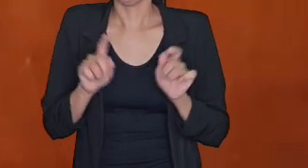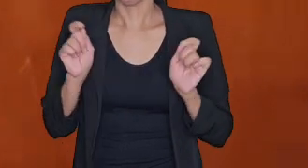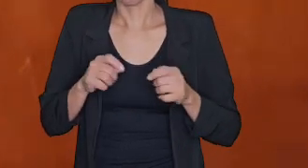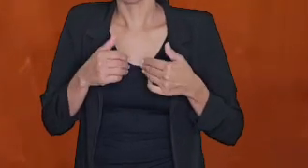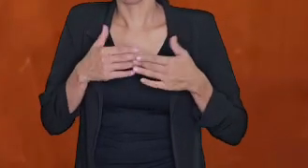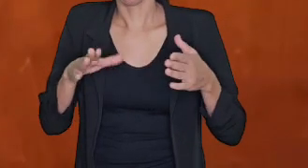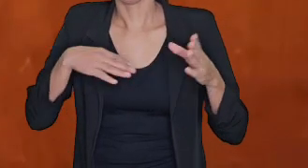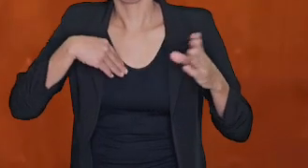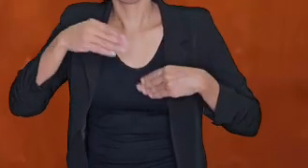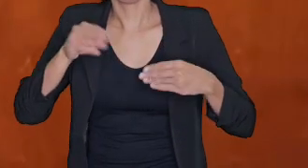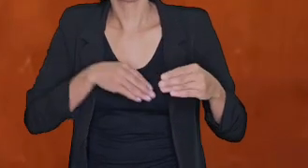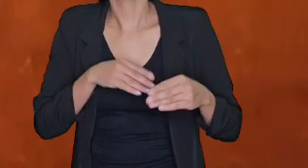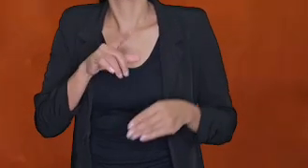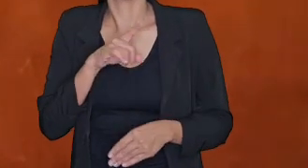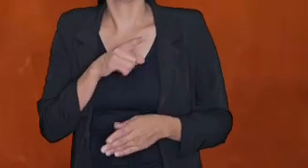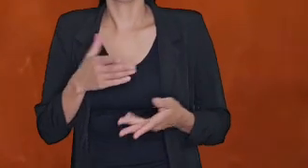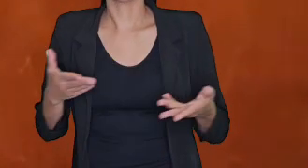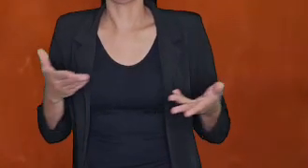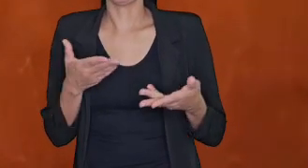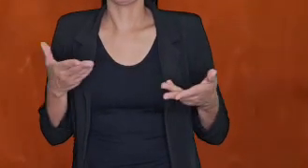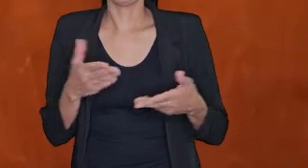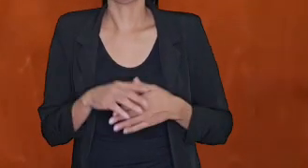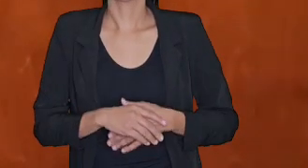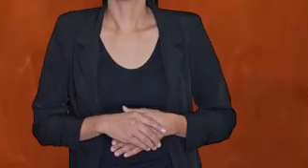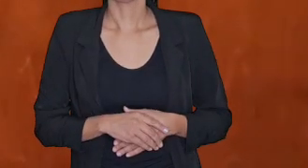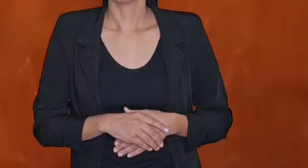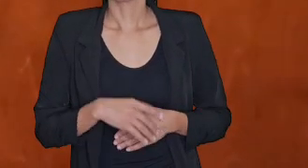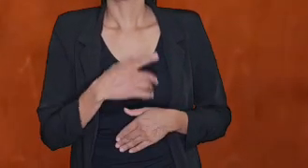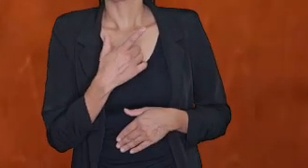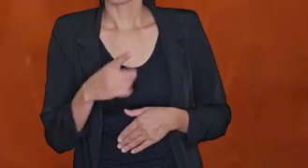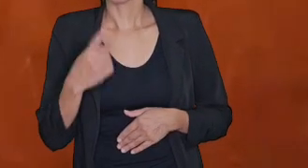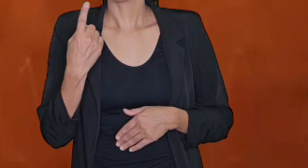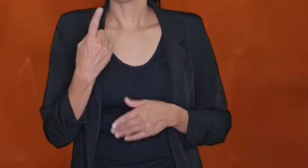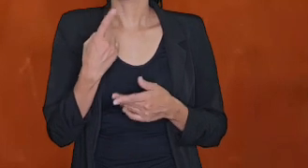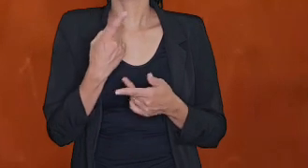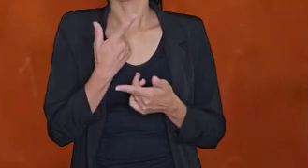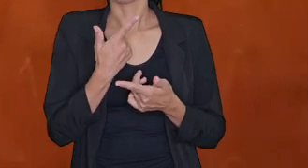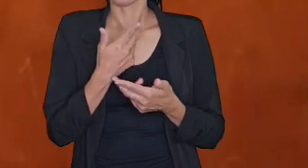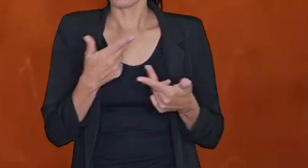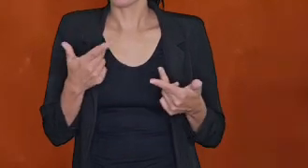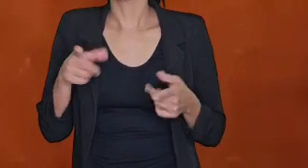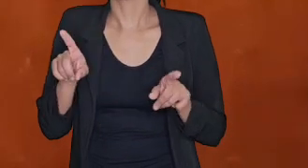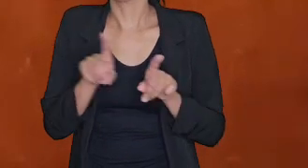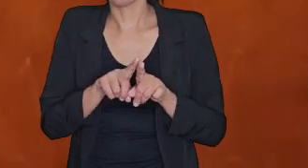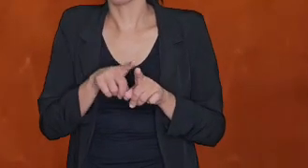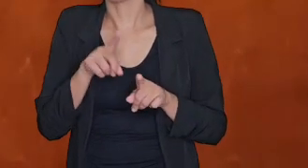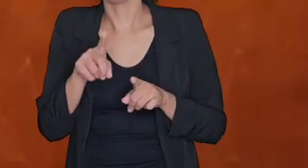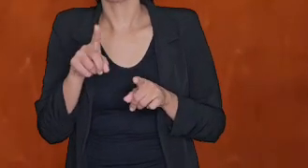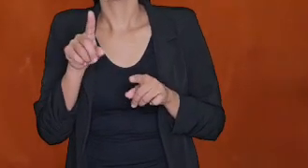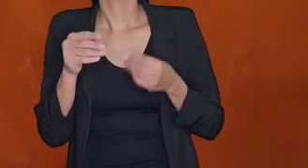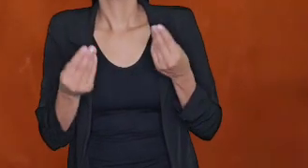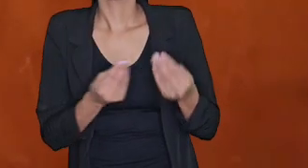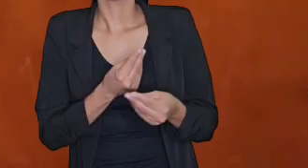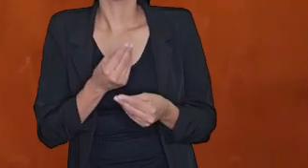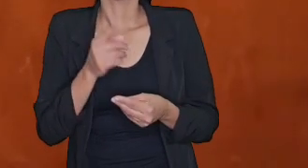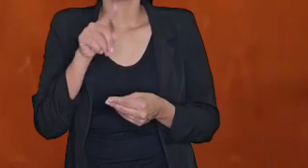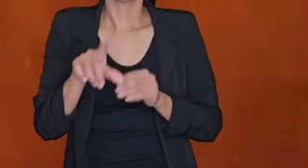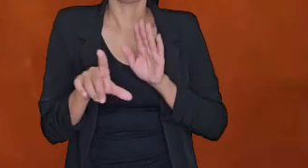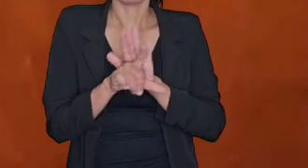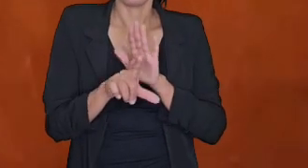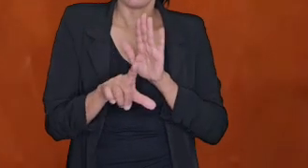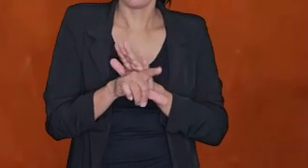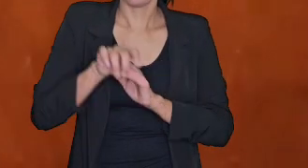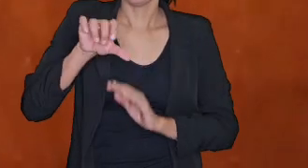agora realmente houve uma abertura aí grande. E uma das questões também